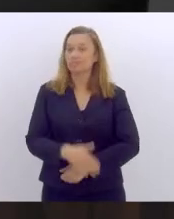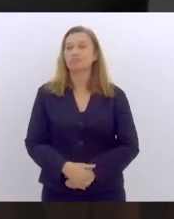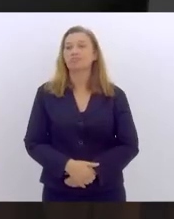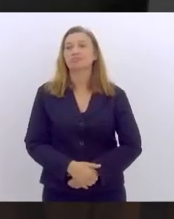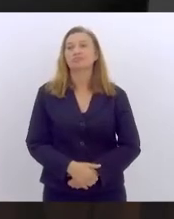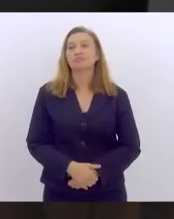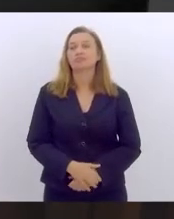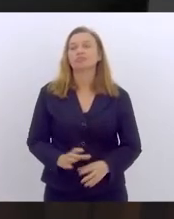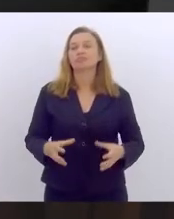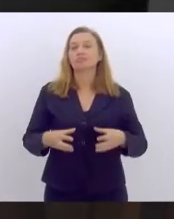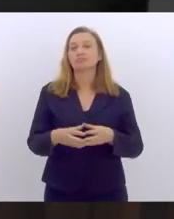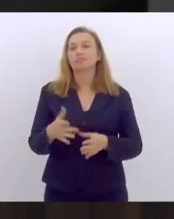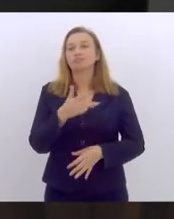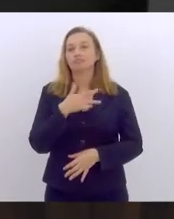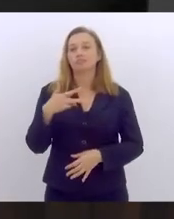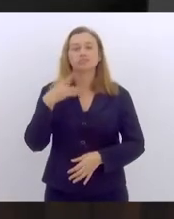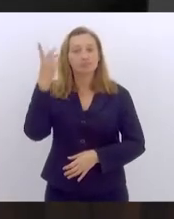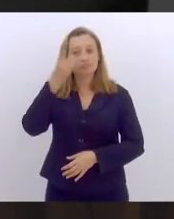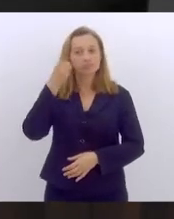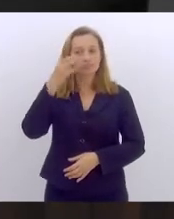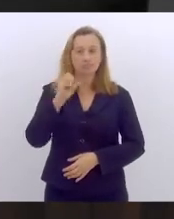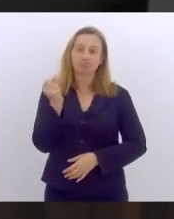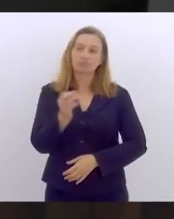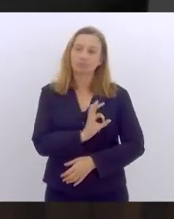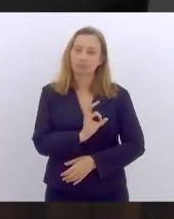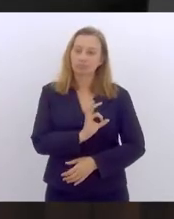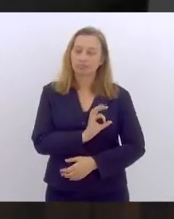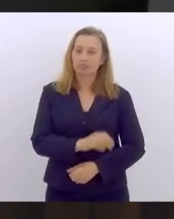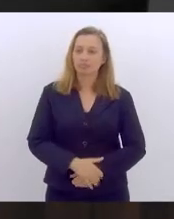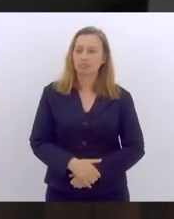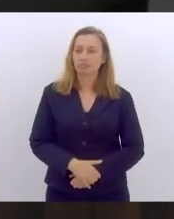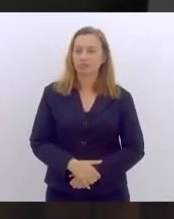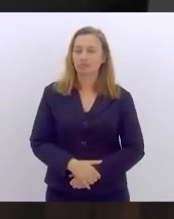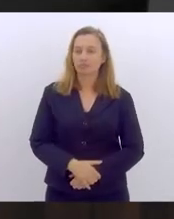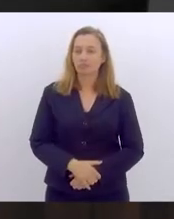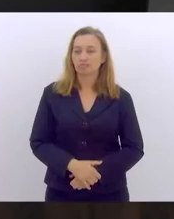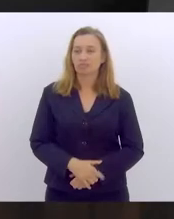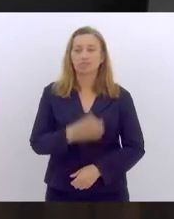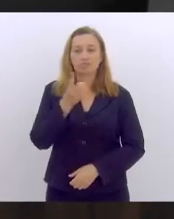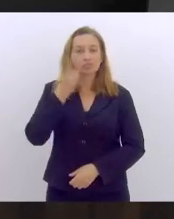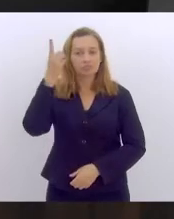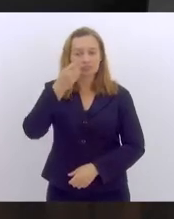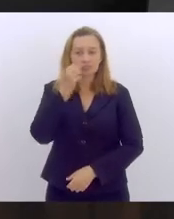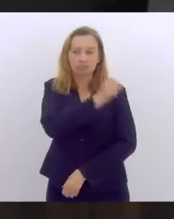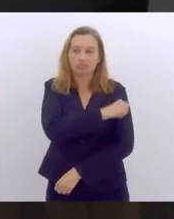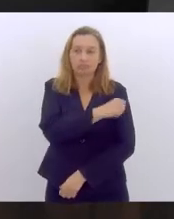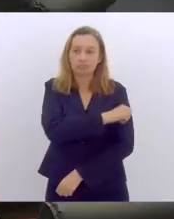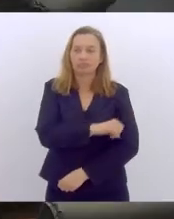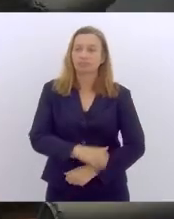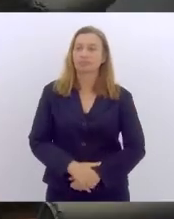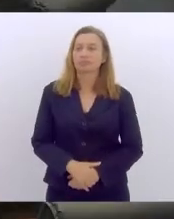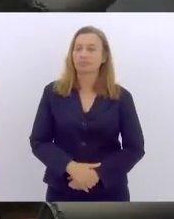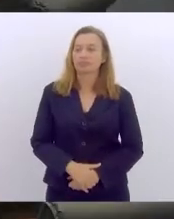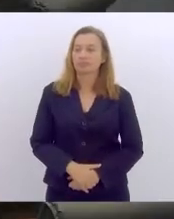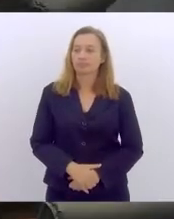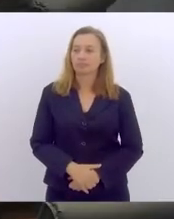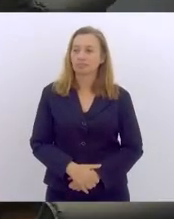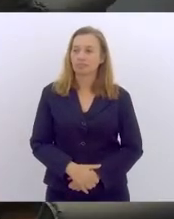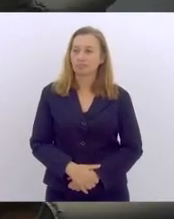emitir parecer pela Comissão de Saúde, deputada Marta Rocha. Marta Rocha, deputada enfermeira Rejane.